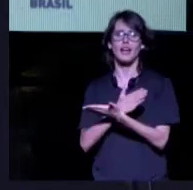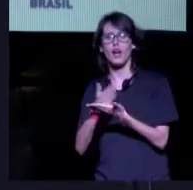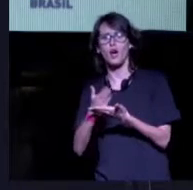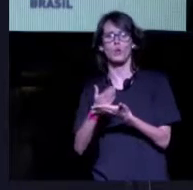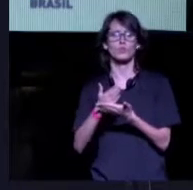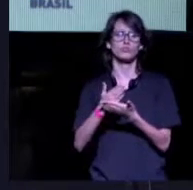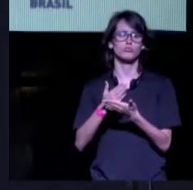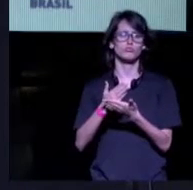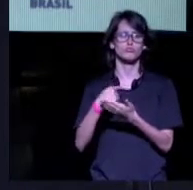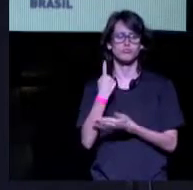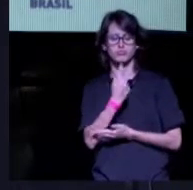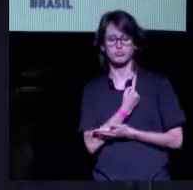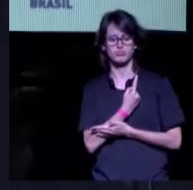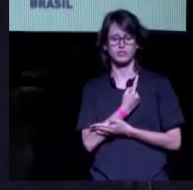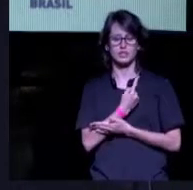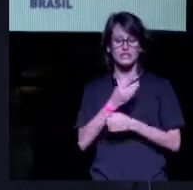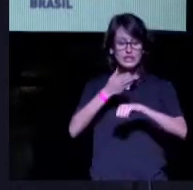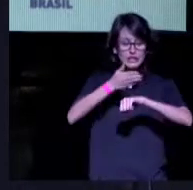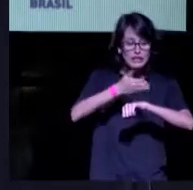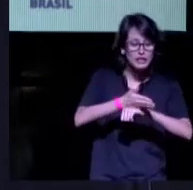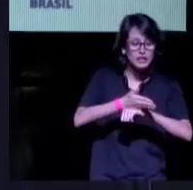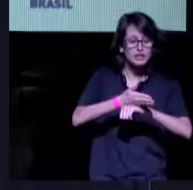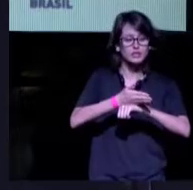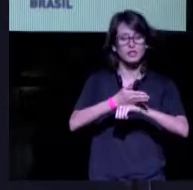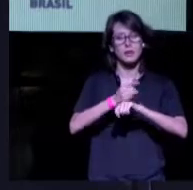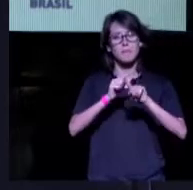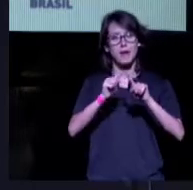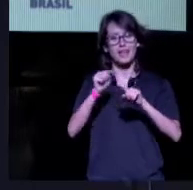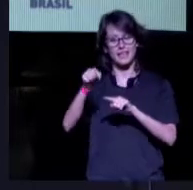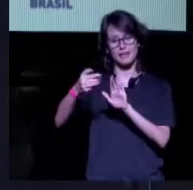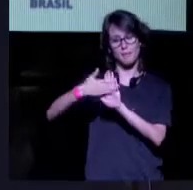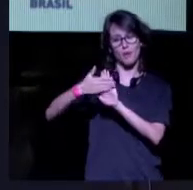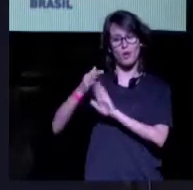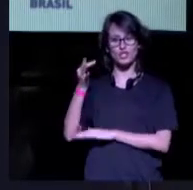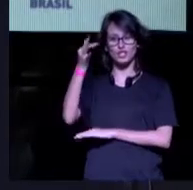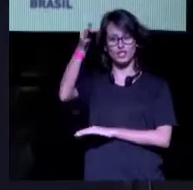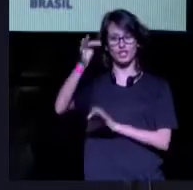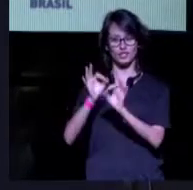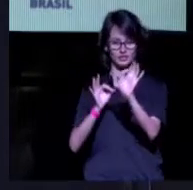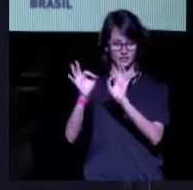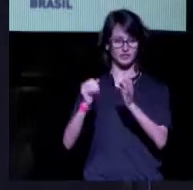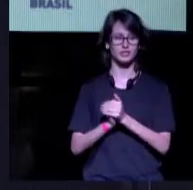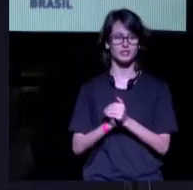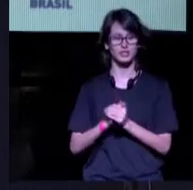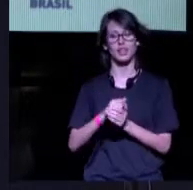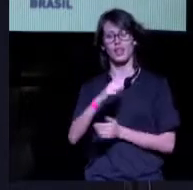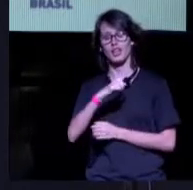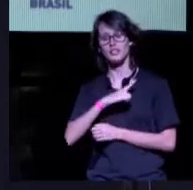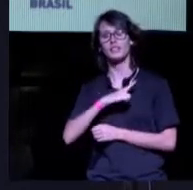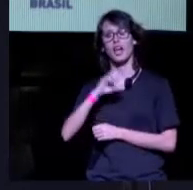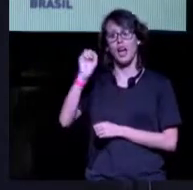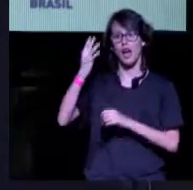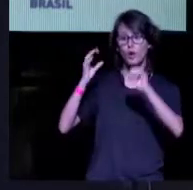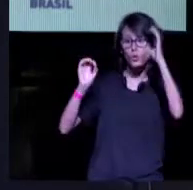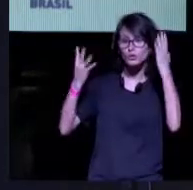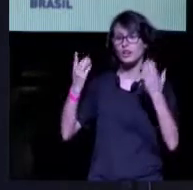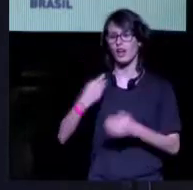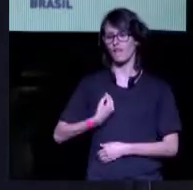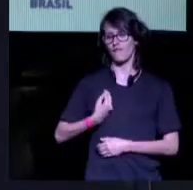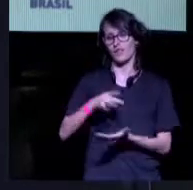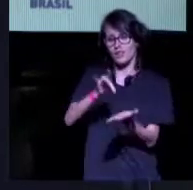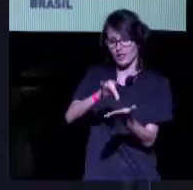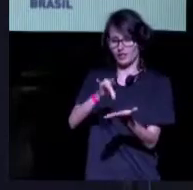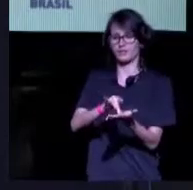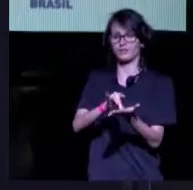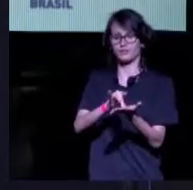dessas dessas organizações do do futuro elas estão acontecendo na vida real